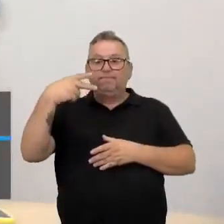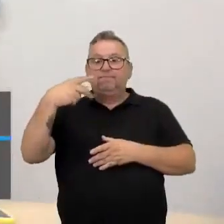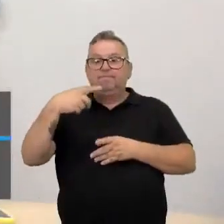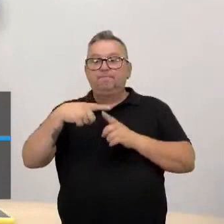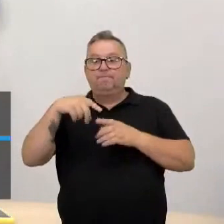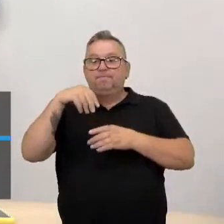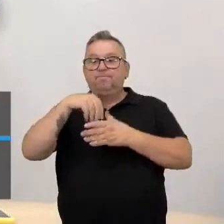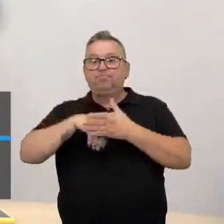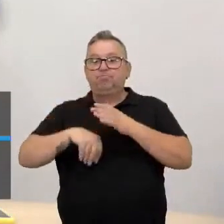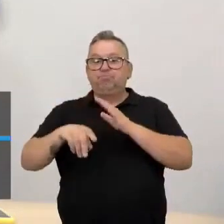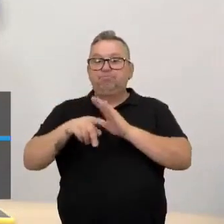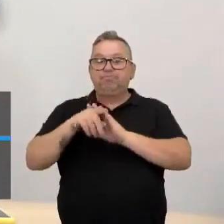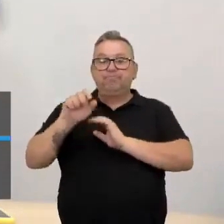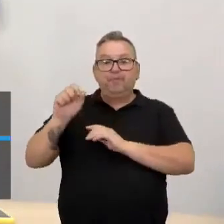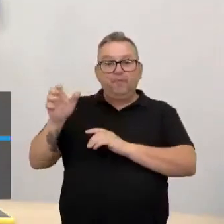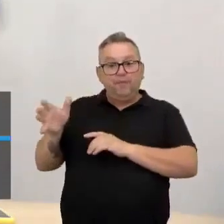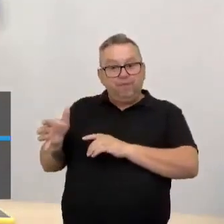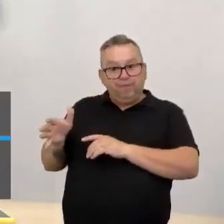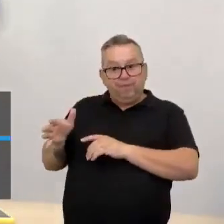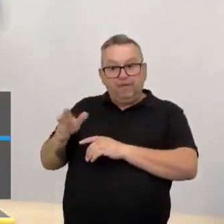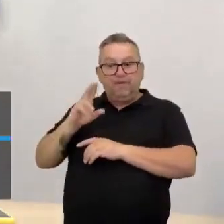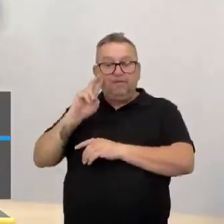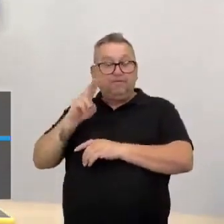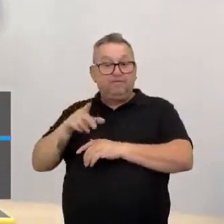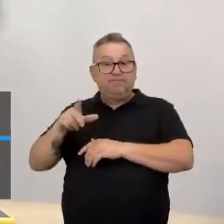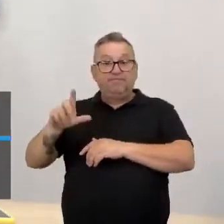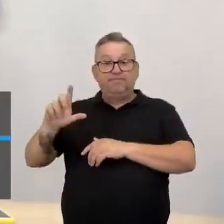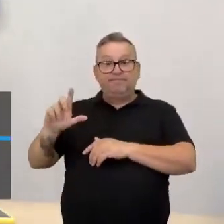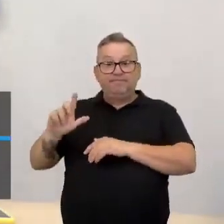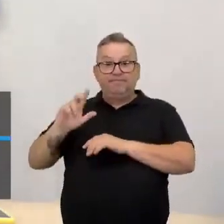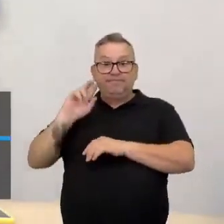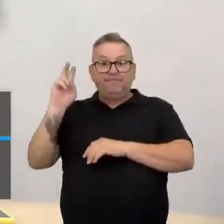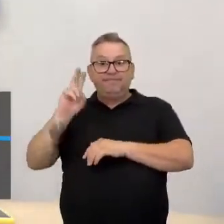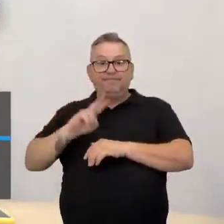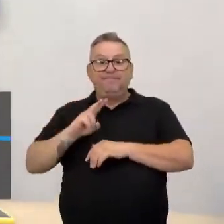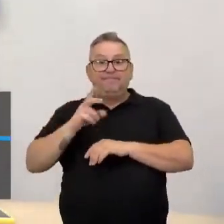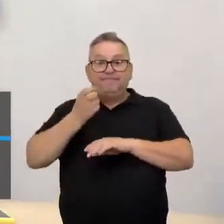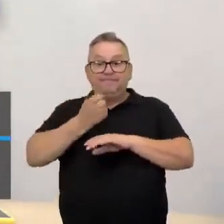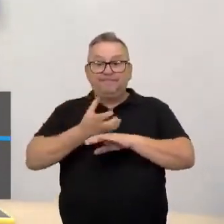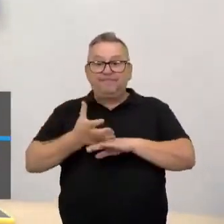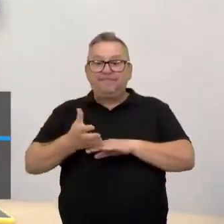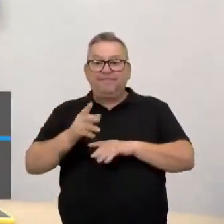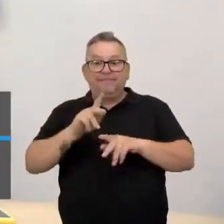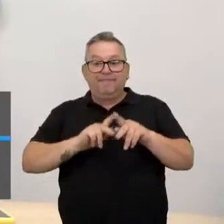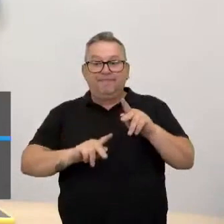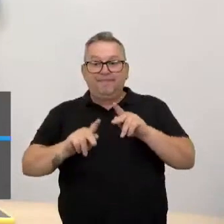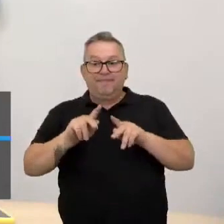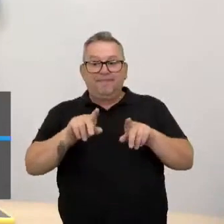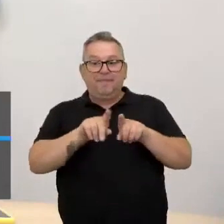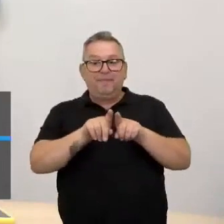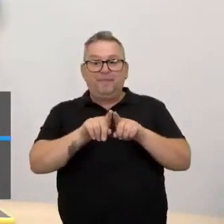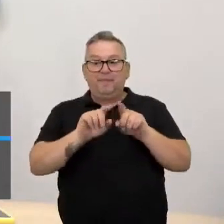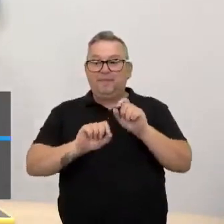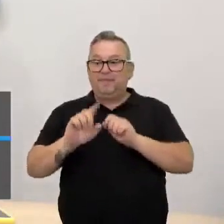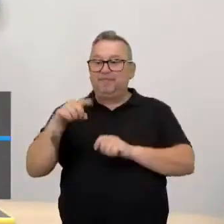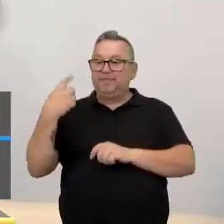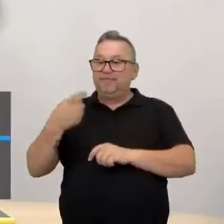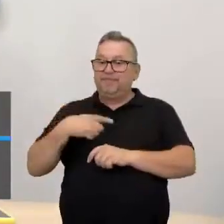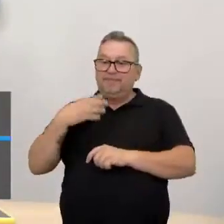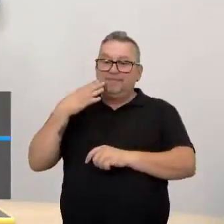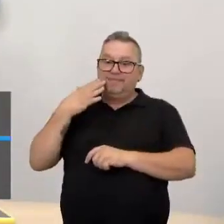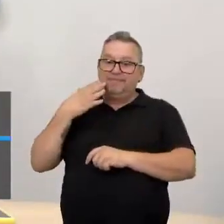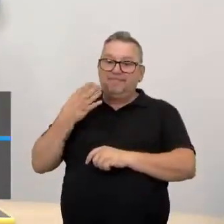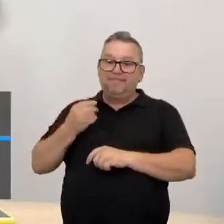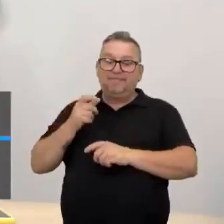do continente africano. Porque a gente viu anteriormente o crescimento vegetativo anual em porcentagem. E a gente percebeu que é